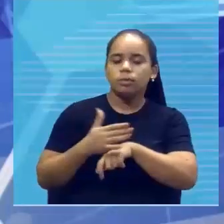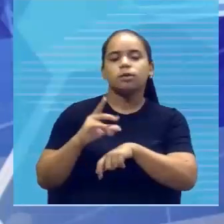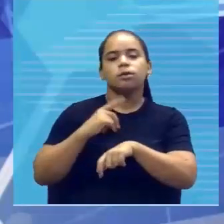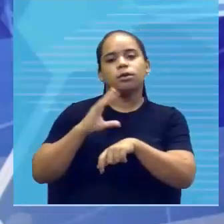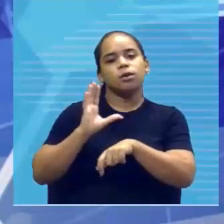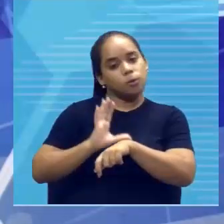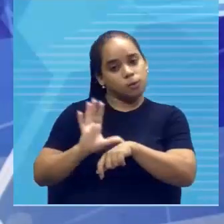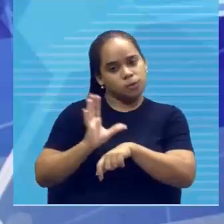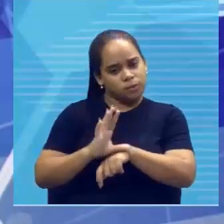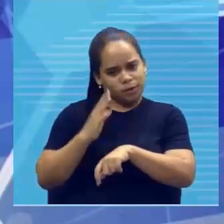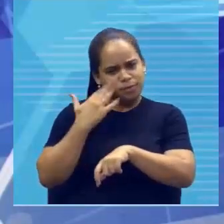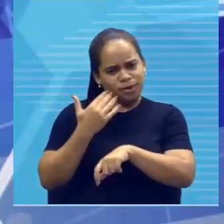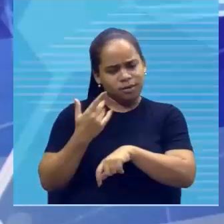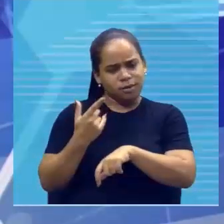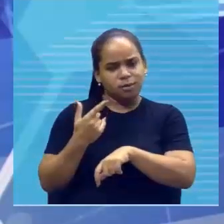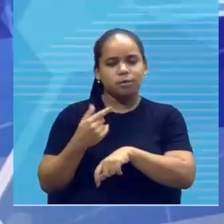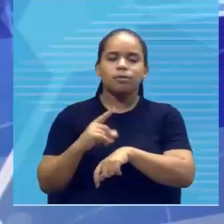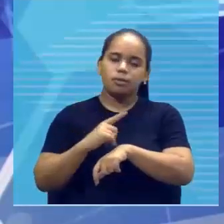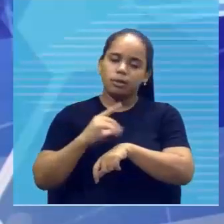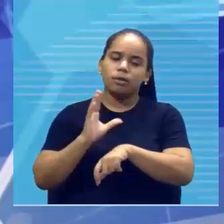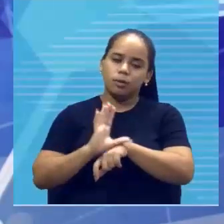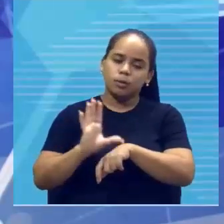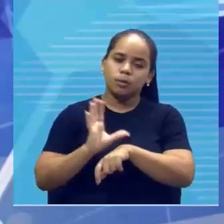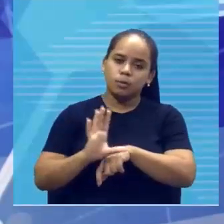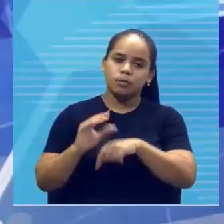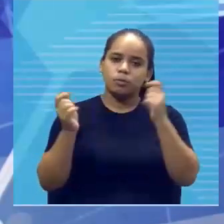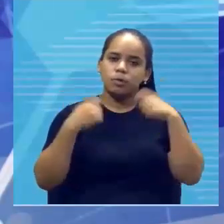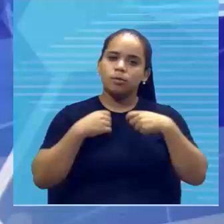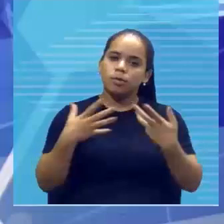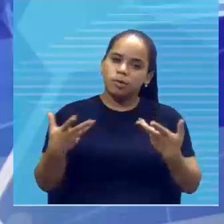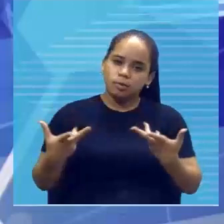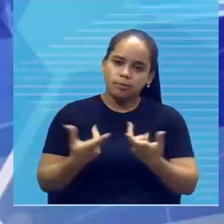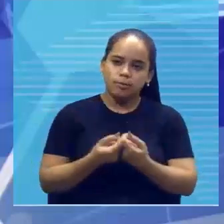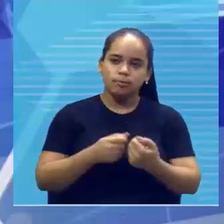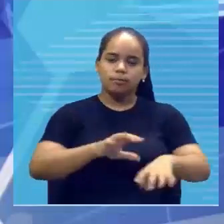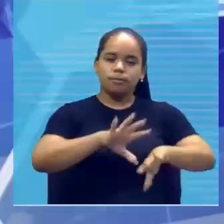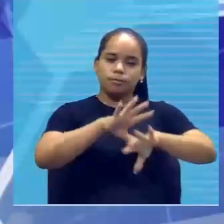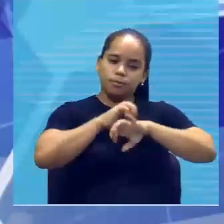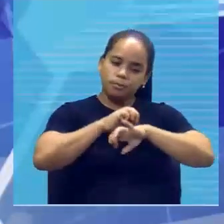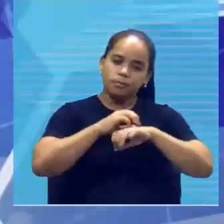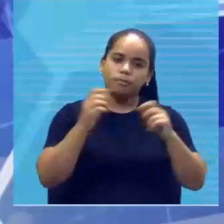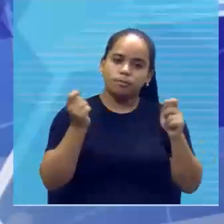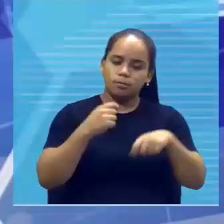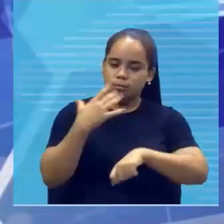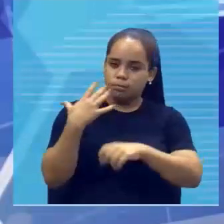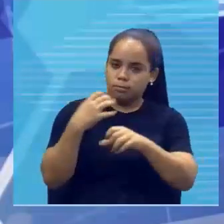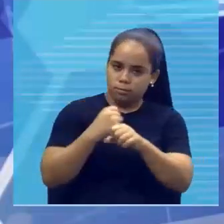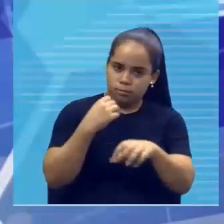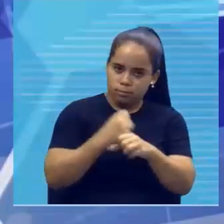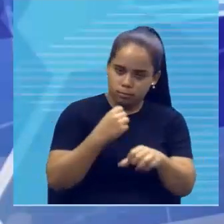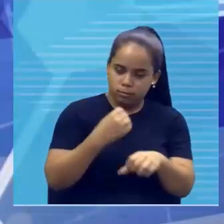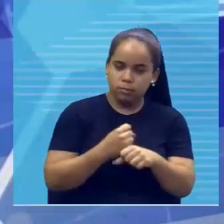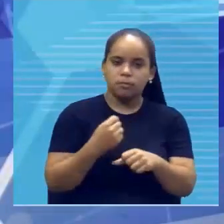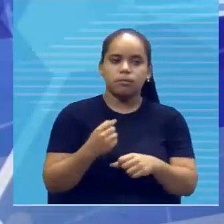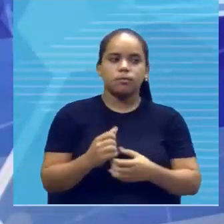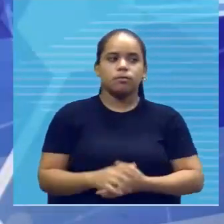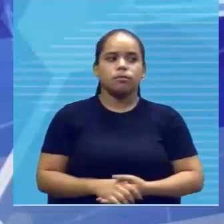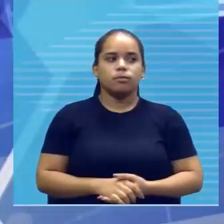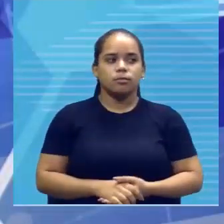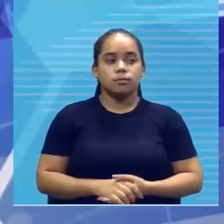curso sabia tem um questão de treino Você adquire aquela habilidade e fazer aquelas contas e tal